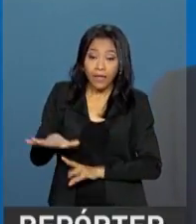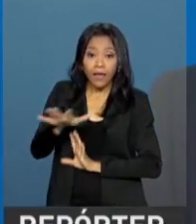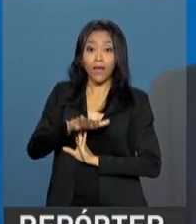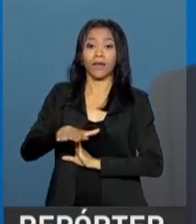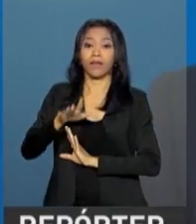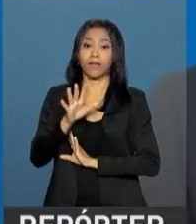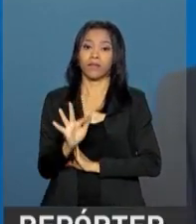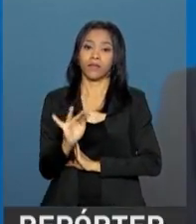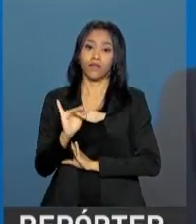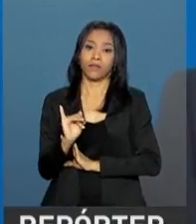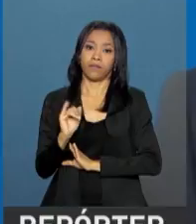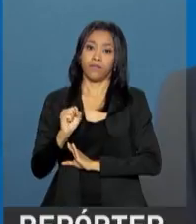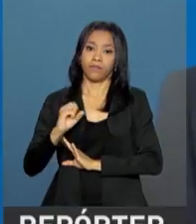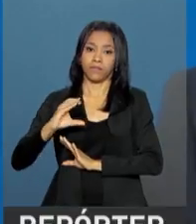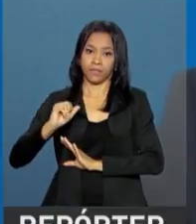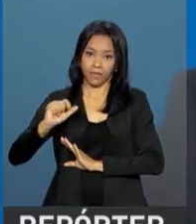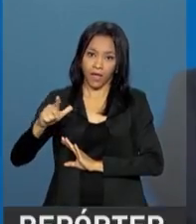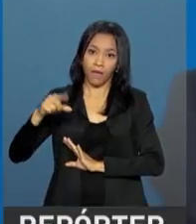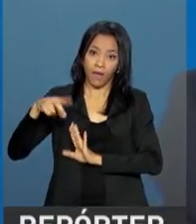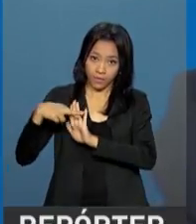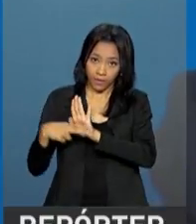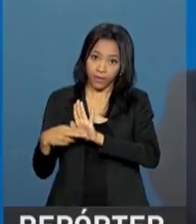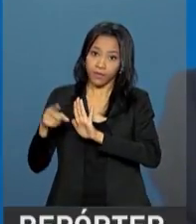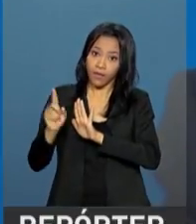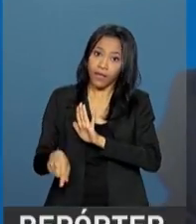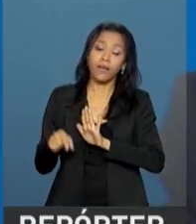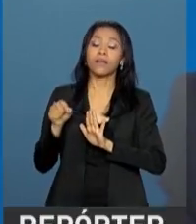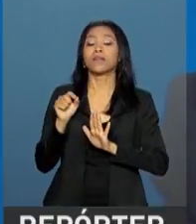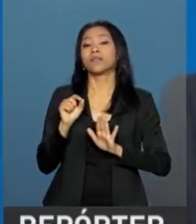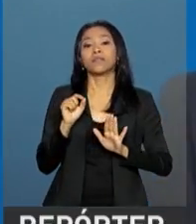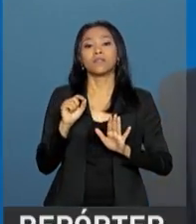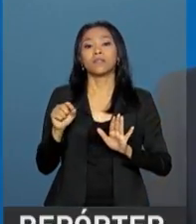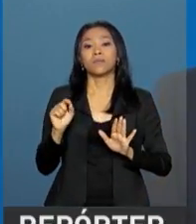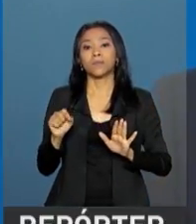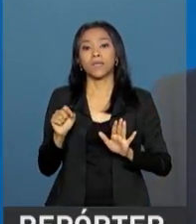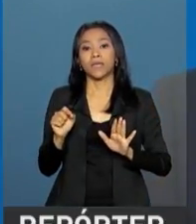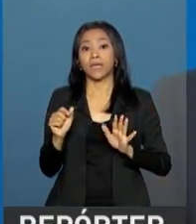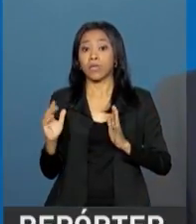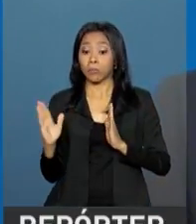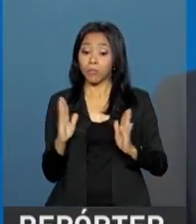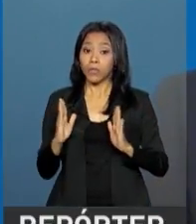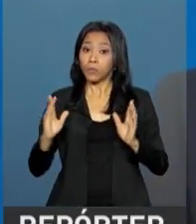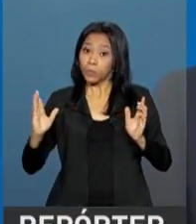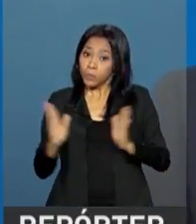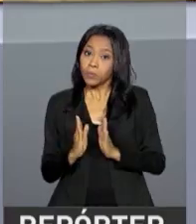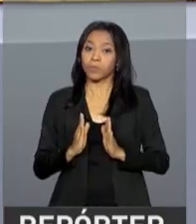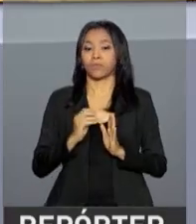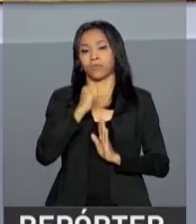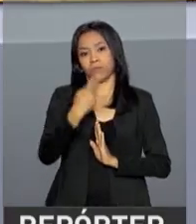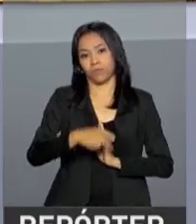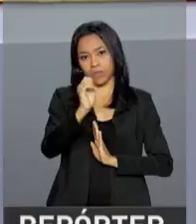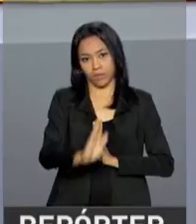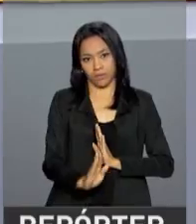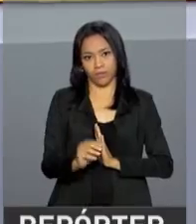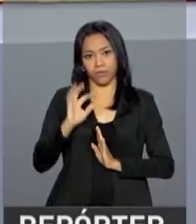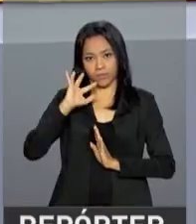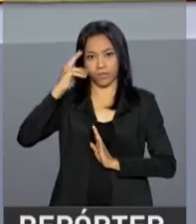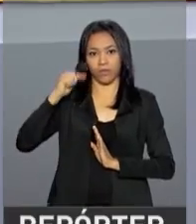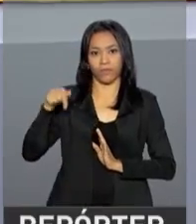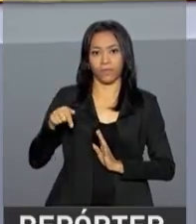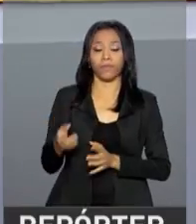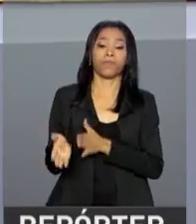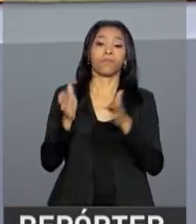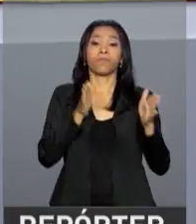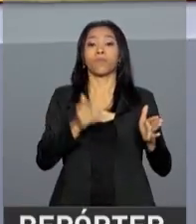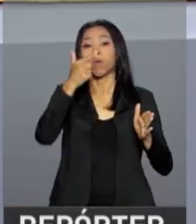são medidas que é com acionam a questão de curto prazo no brasil outras medidas anunciadas